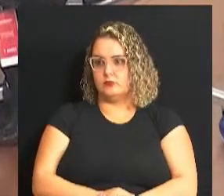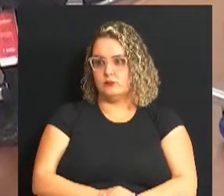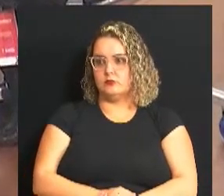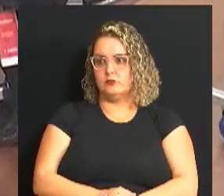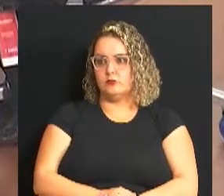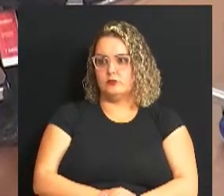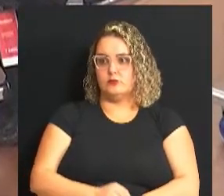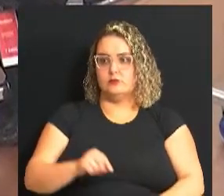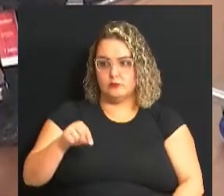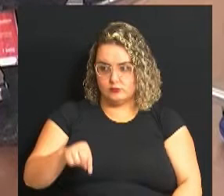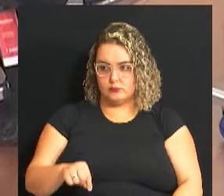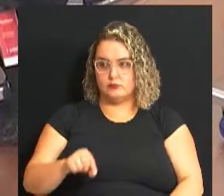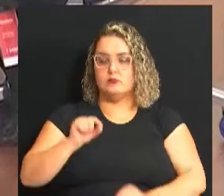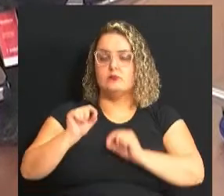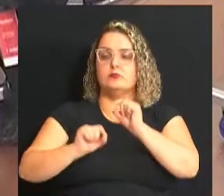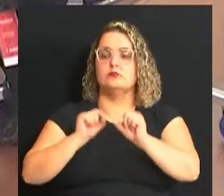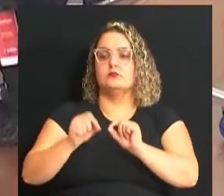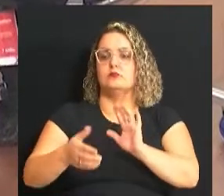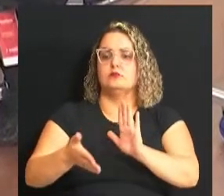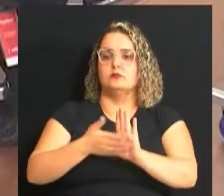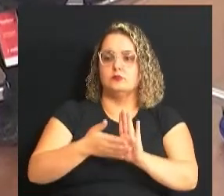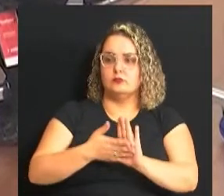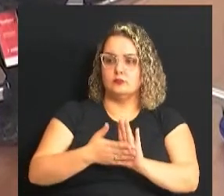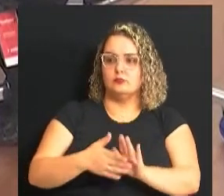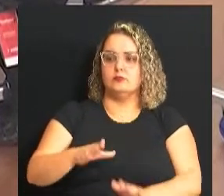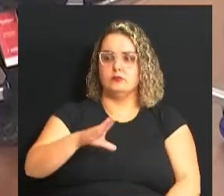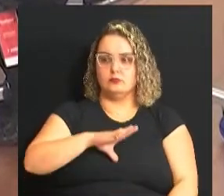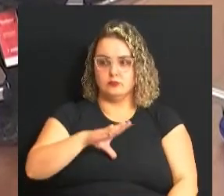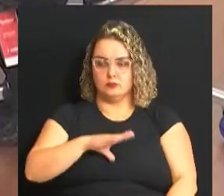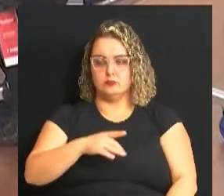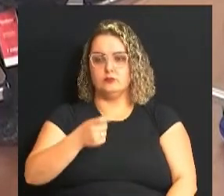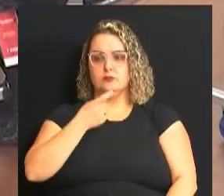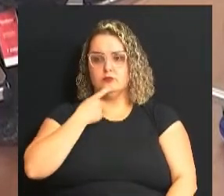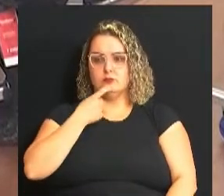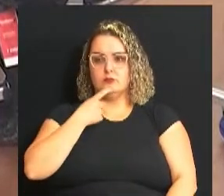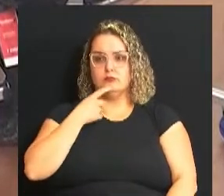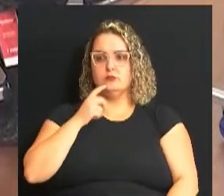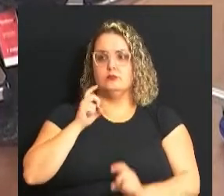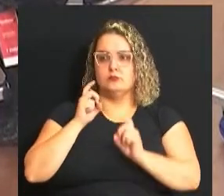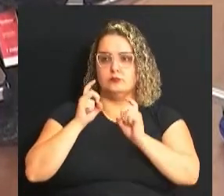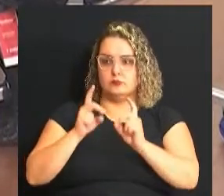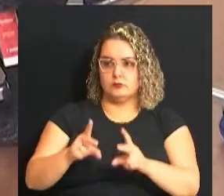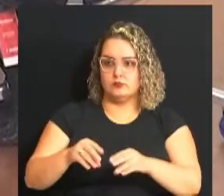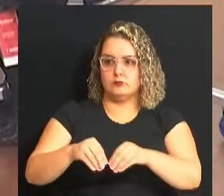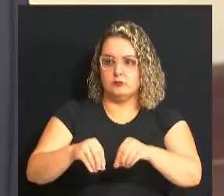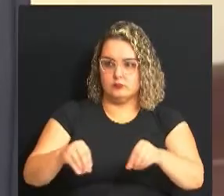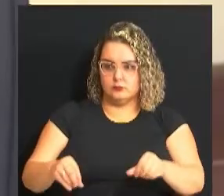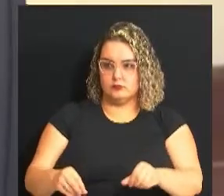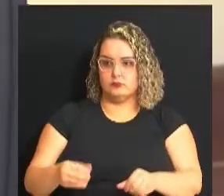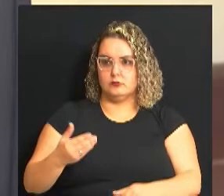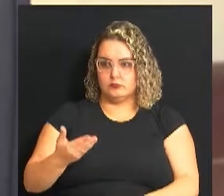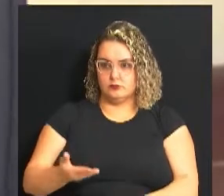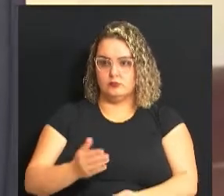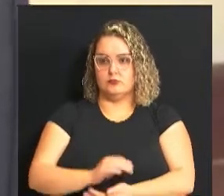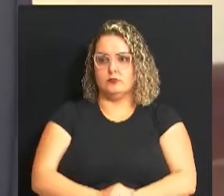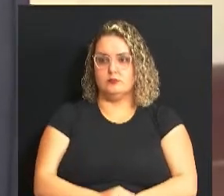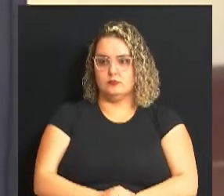neste caso, o que nós estamos propondo? Que o município venda a terra a ela. Né? Então,